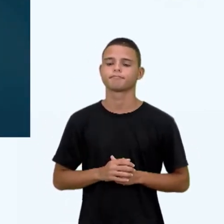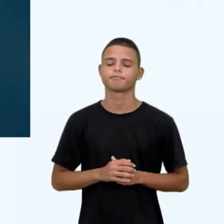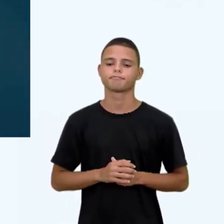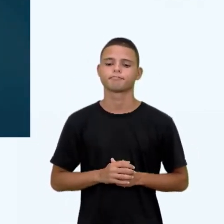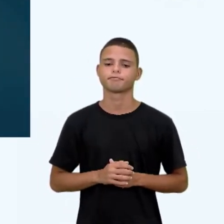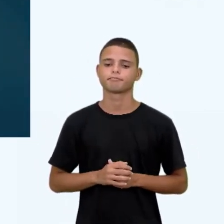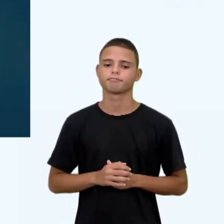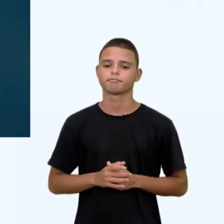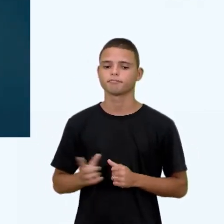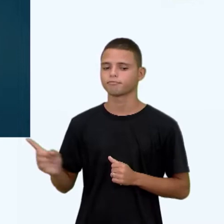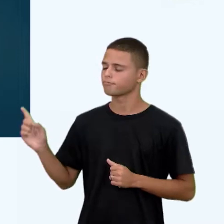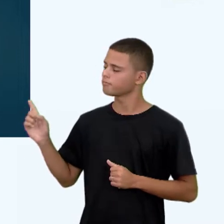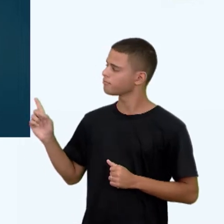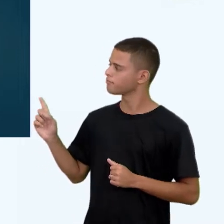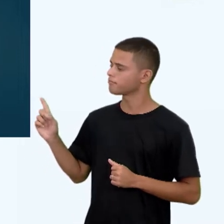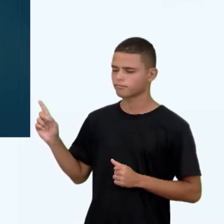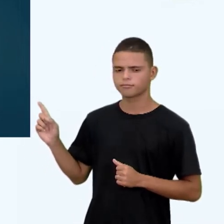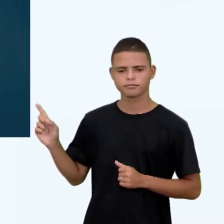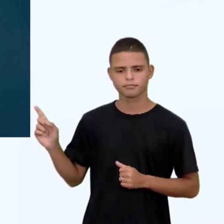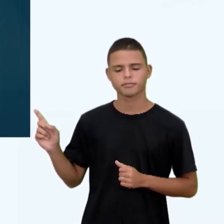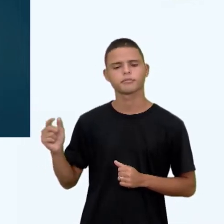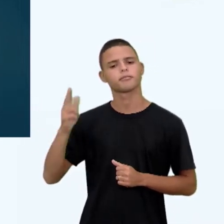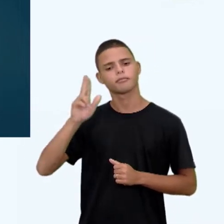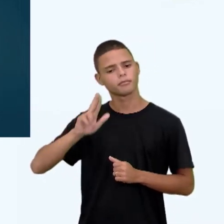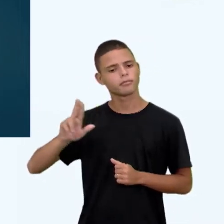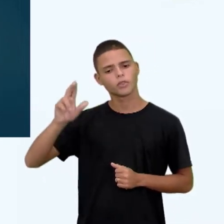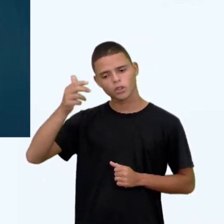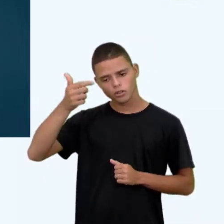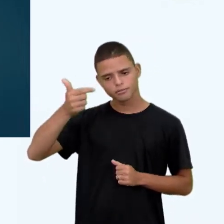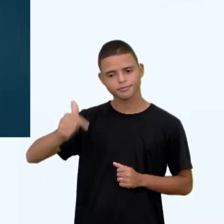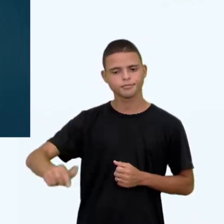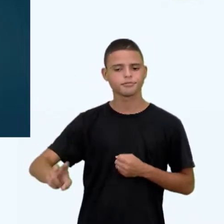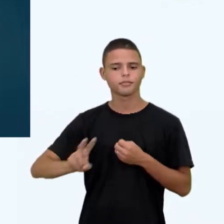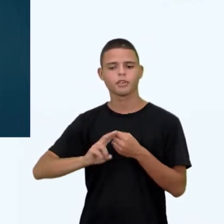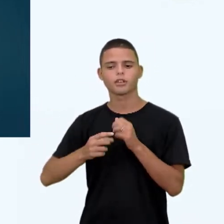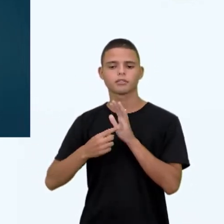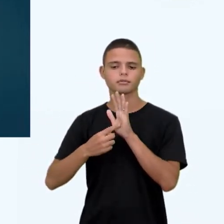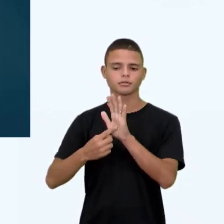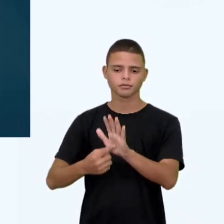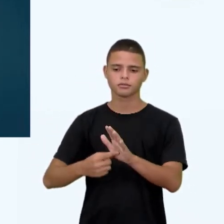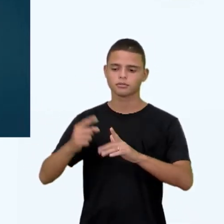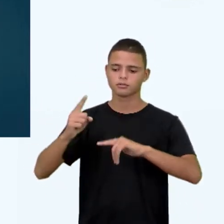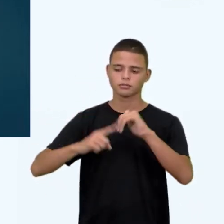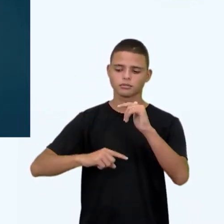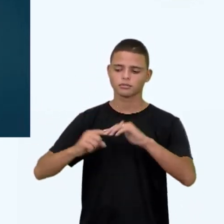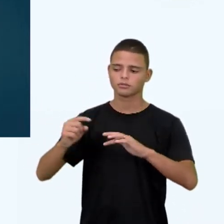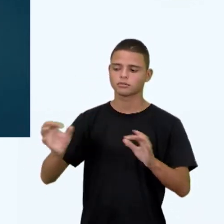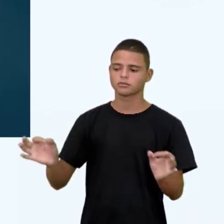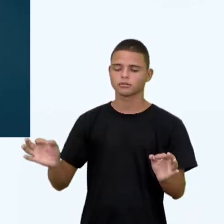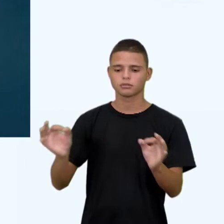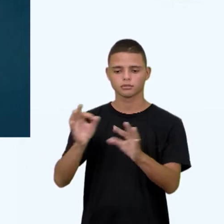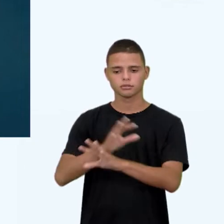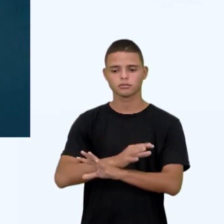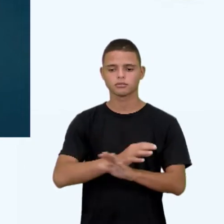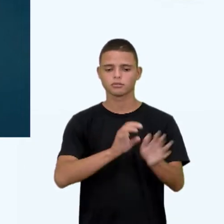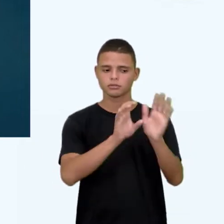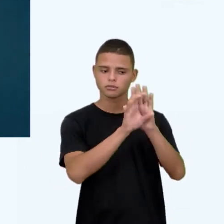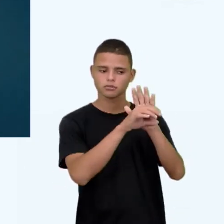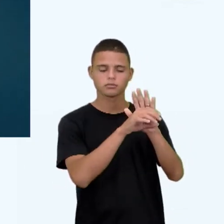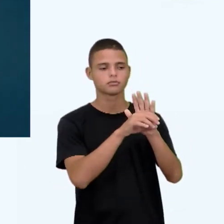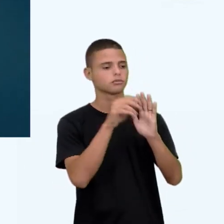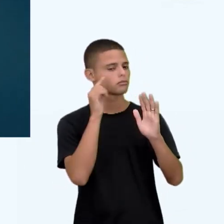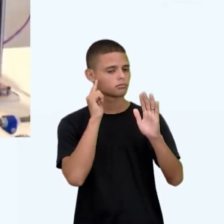Aqui, o termo design é novamente um substantivo, indicando o produto acabado, um conceito